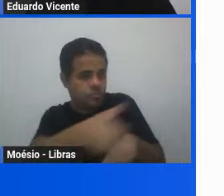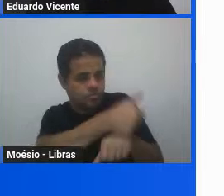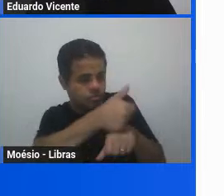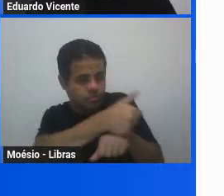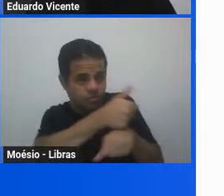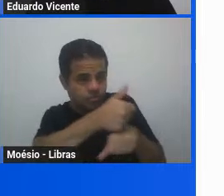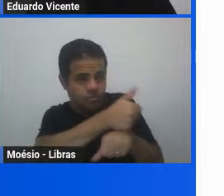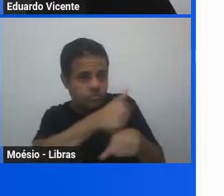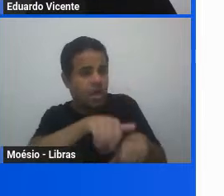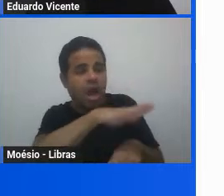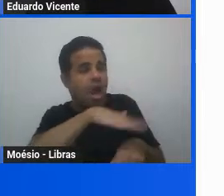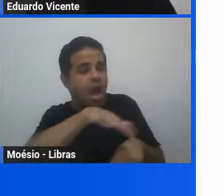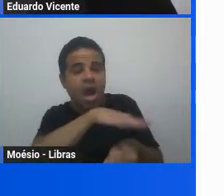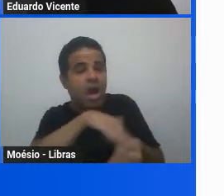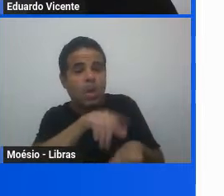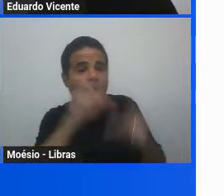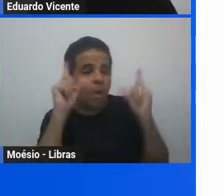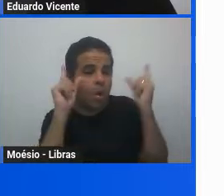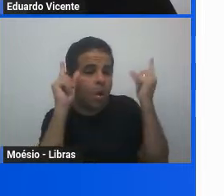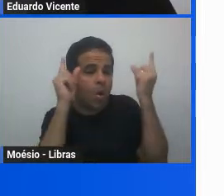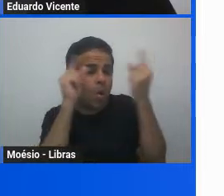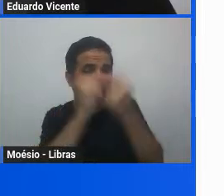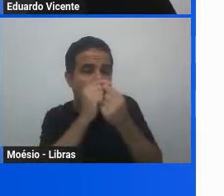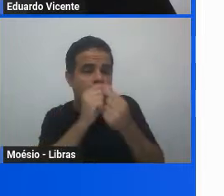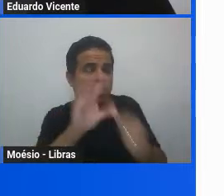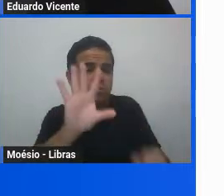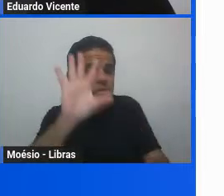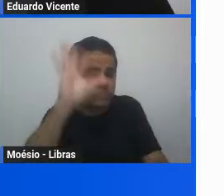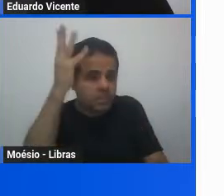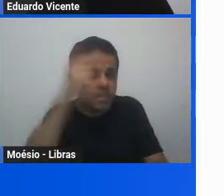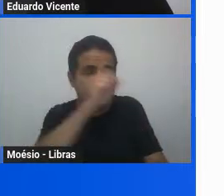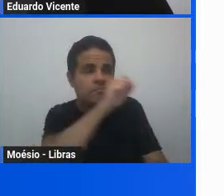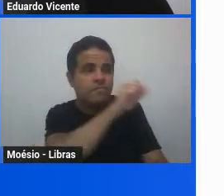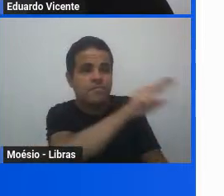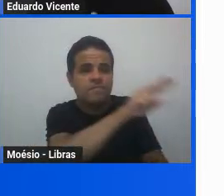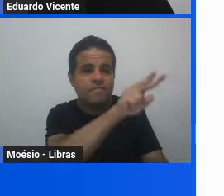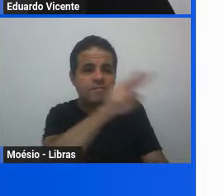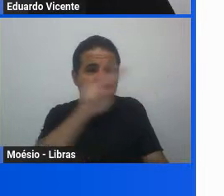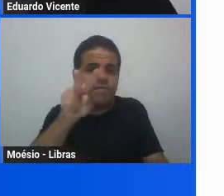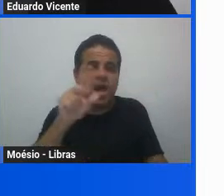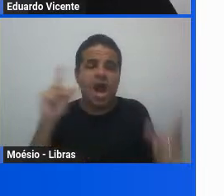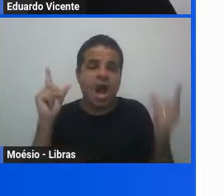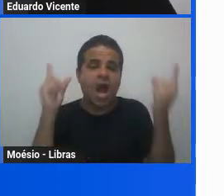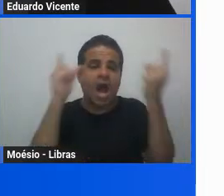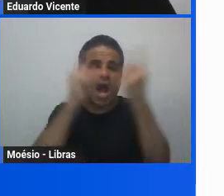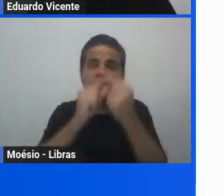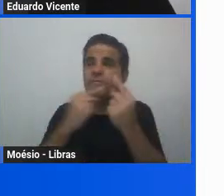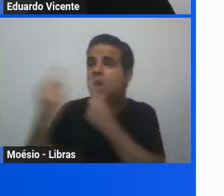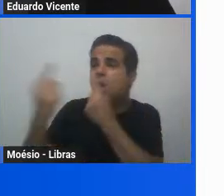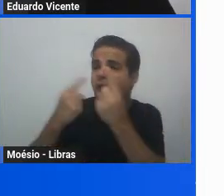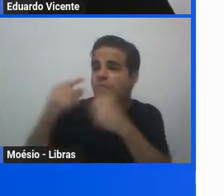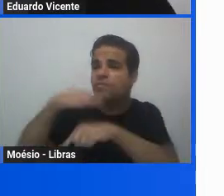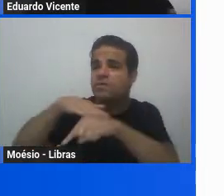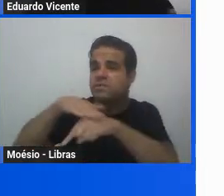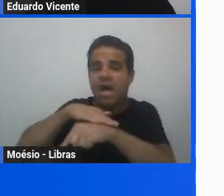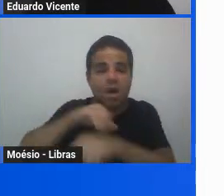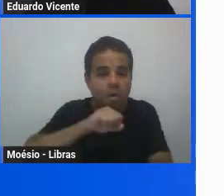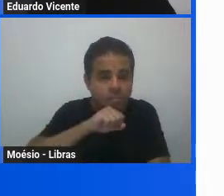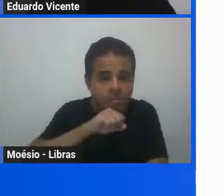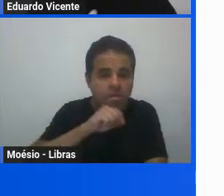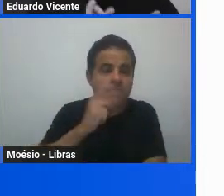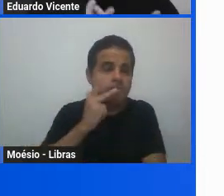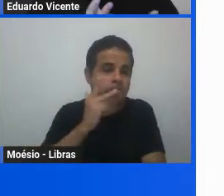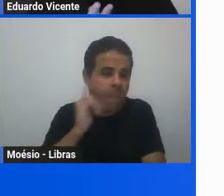enfermagem. O que acontece muito é a enfermagem falar com a mãe, ou com o pai, ou com